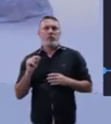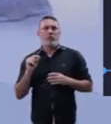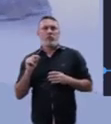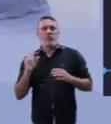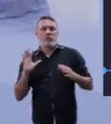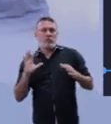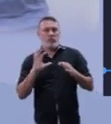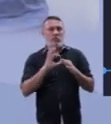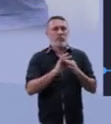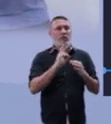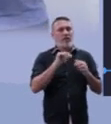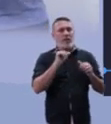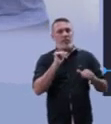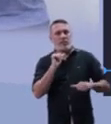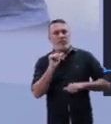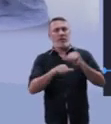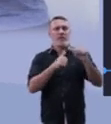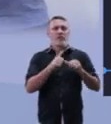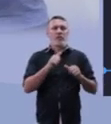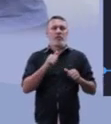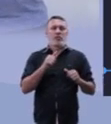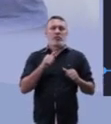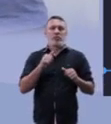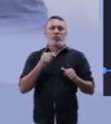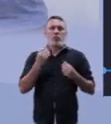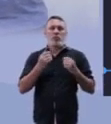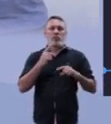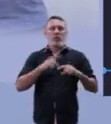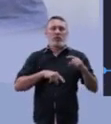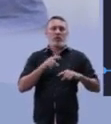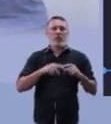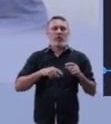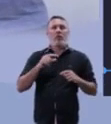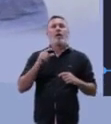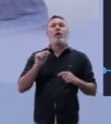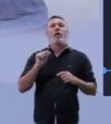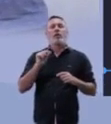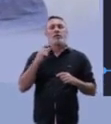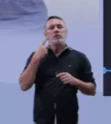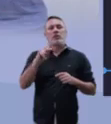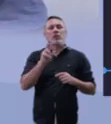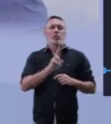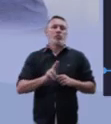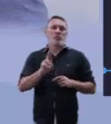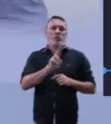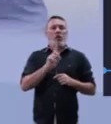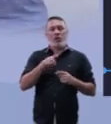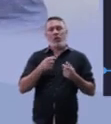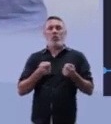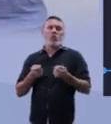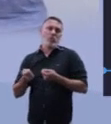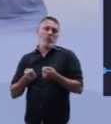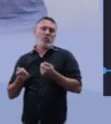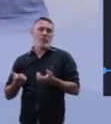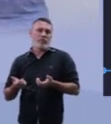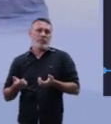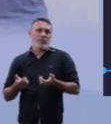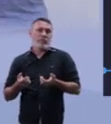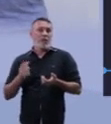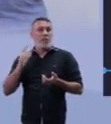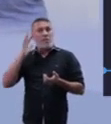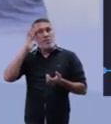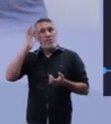disso aí ele vai conseguir transferir um produto, vou usar o termo produto, para você, usuário. E isso se torna uma